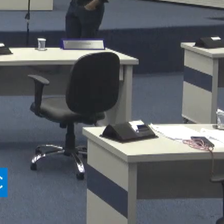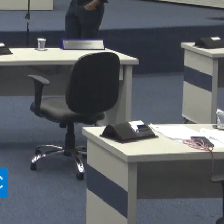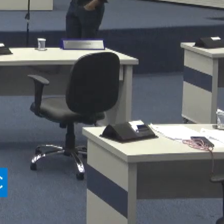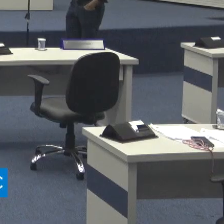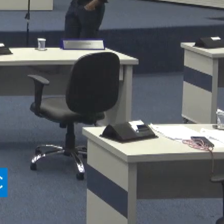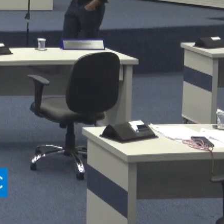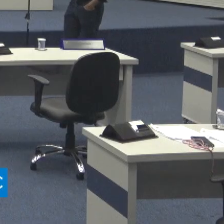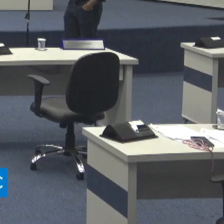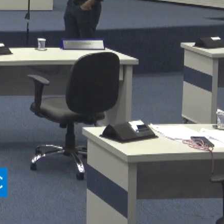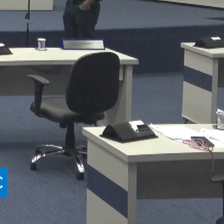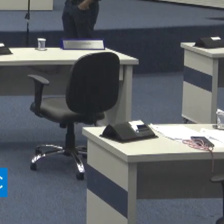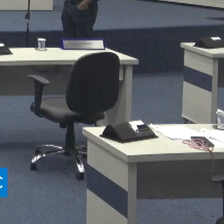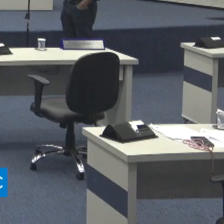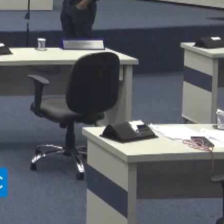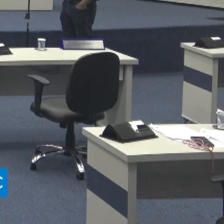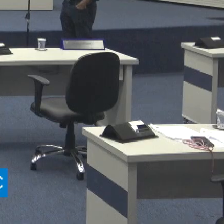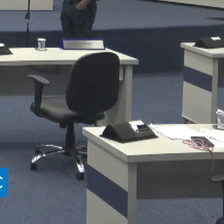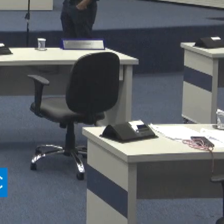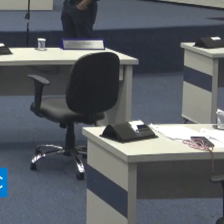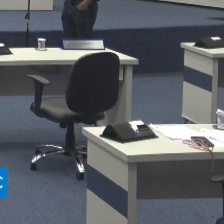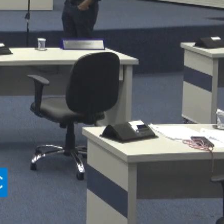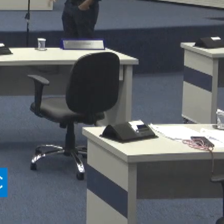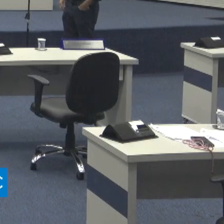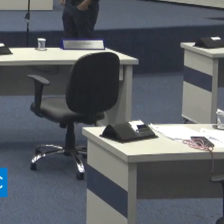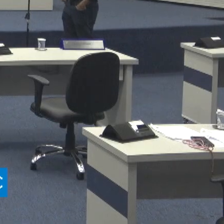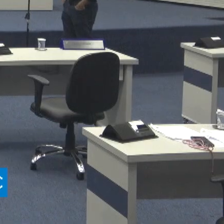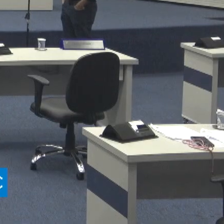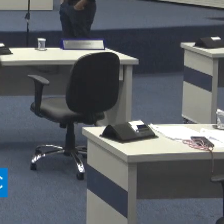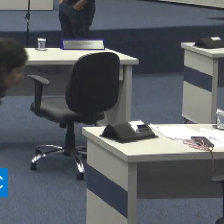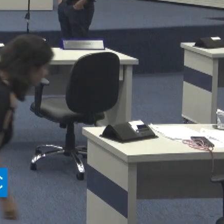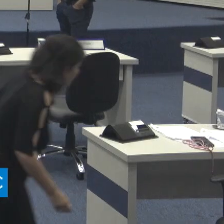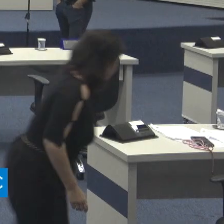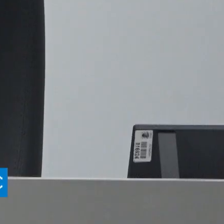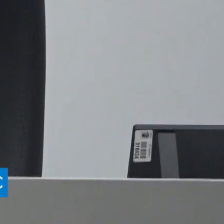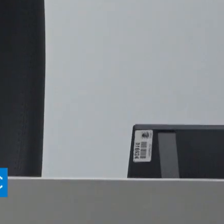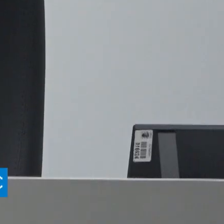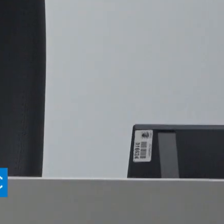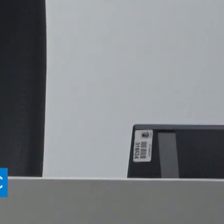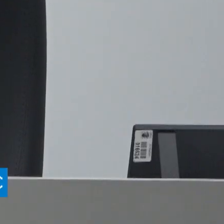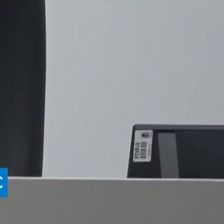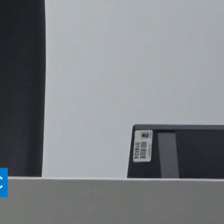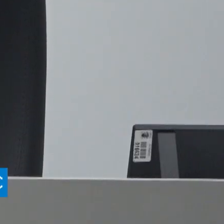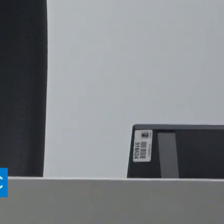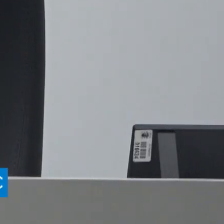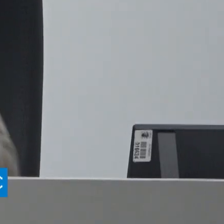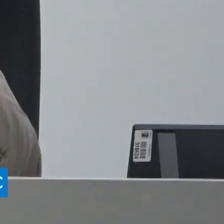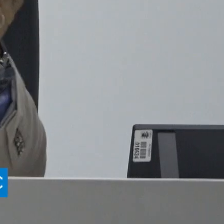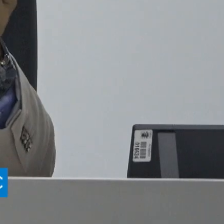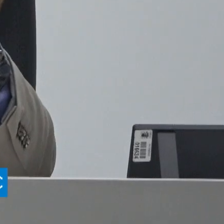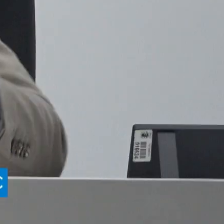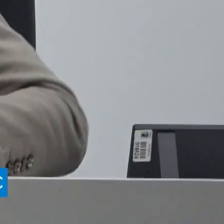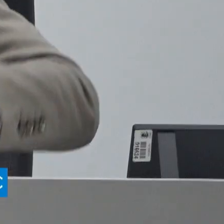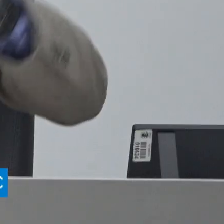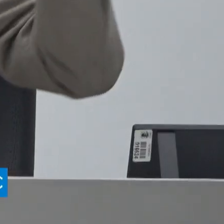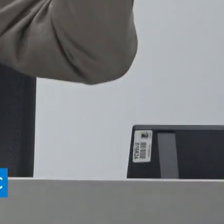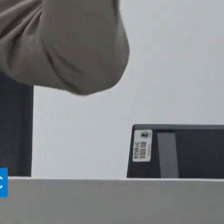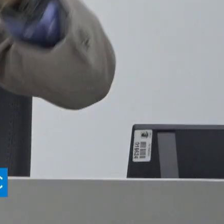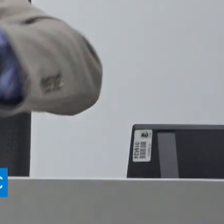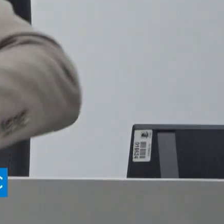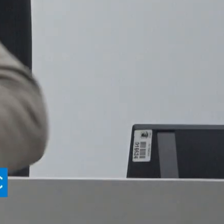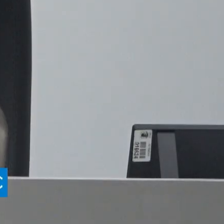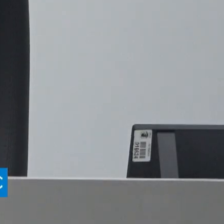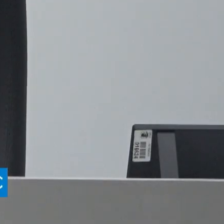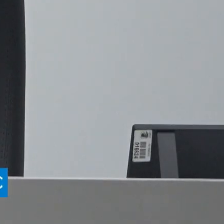muito bonito a história que você falou, vereador. A menina que tinha dificuldade de dar os primeiros passos, agora, se Deus quiser,